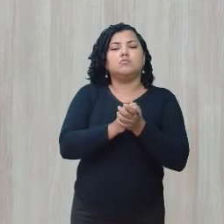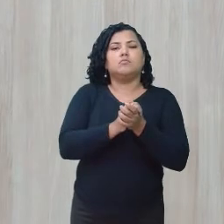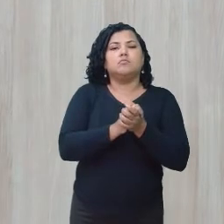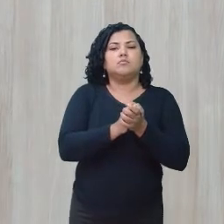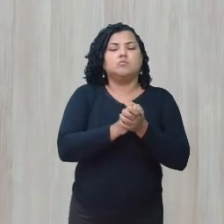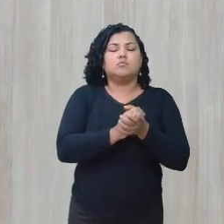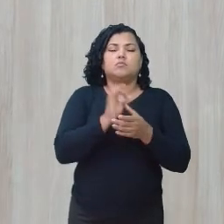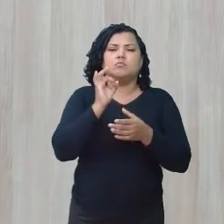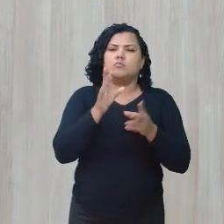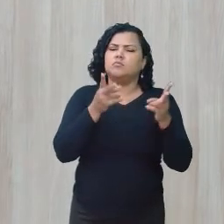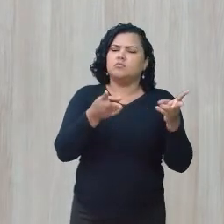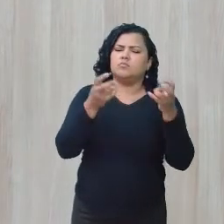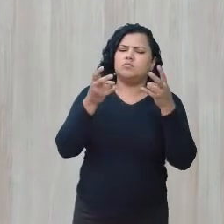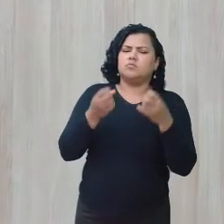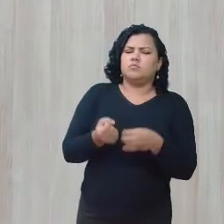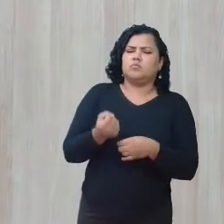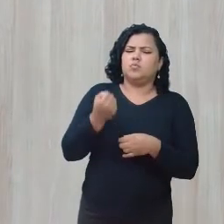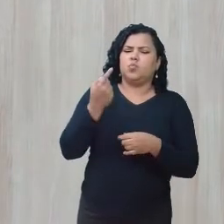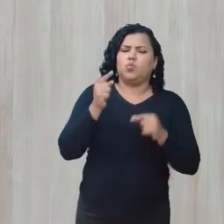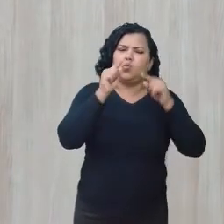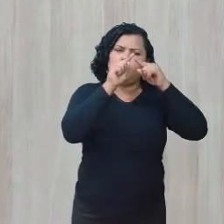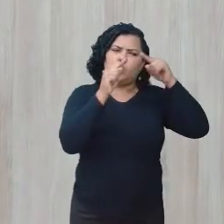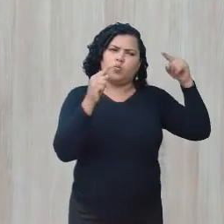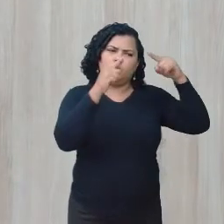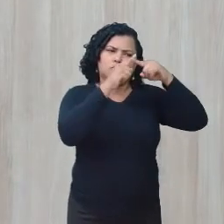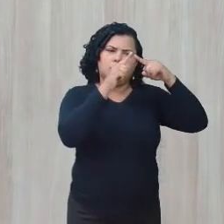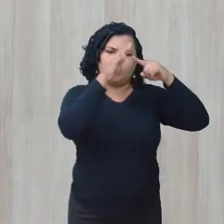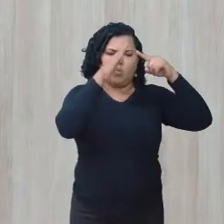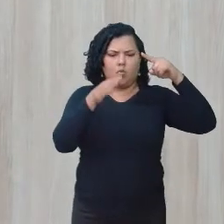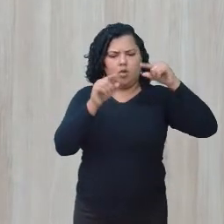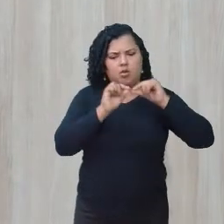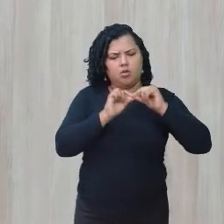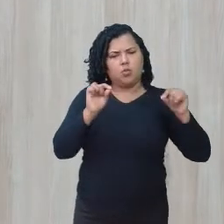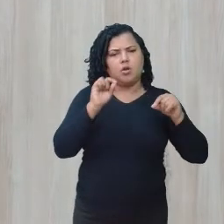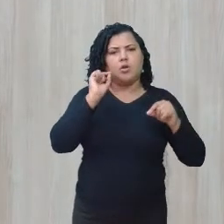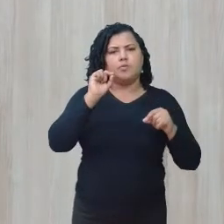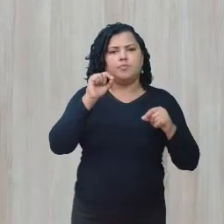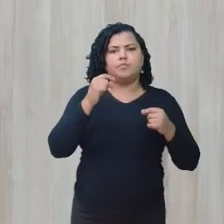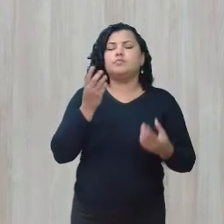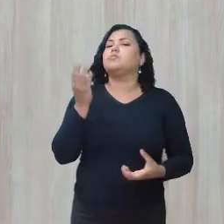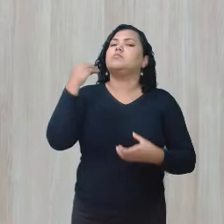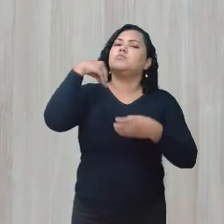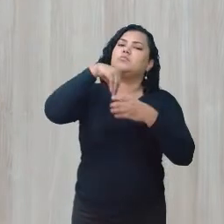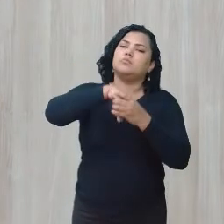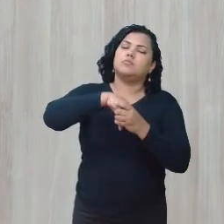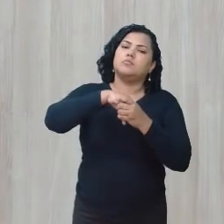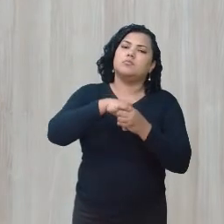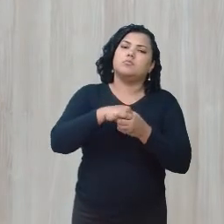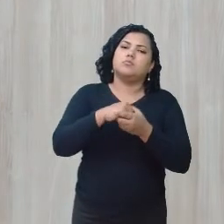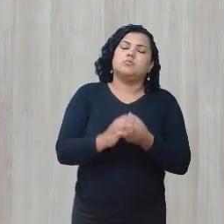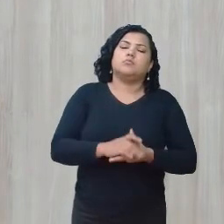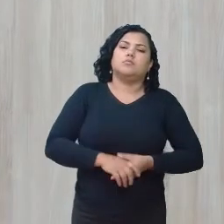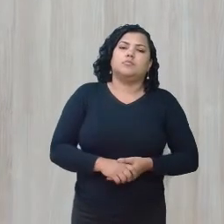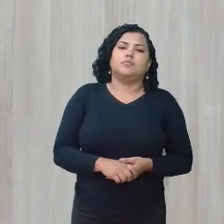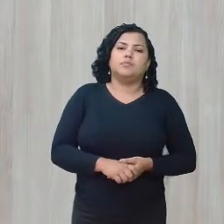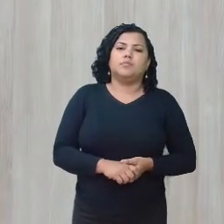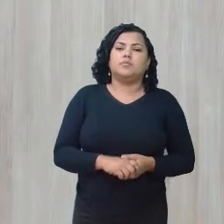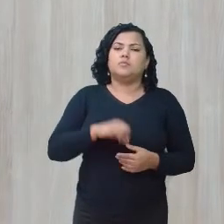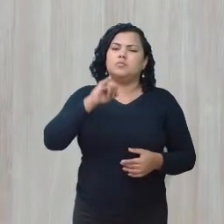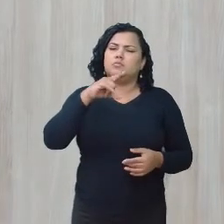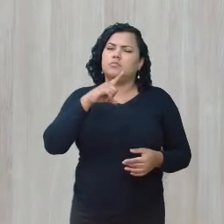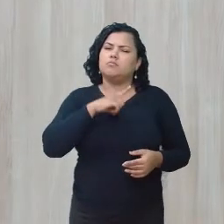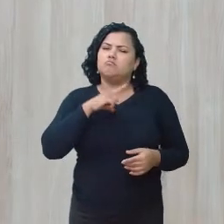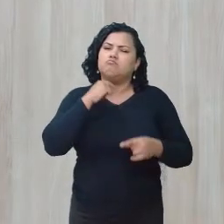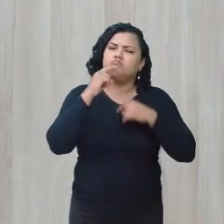um ângulo, um lado e um ângulo, então são as composições que nós vimos dos casos de semelhança. Qualquer dúvida que